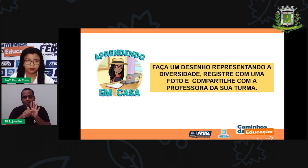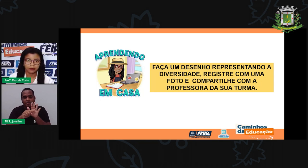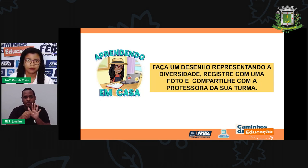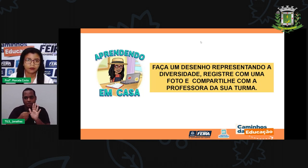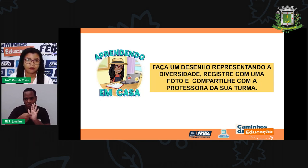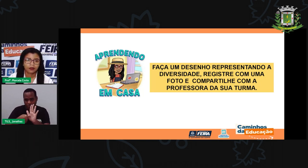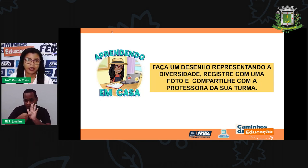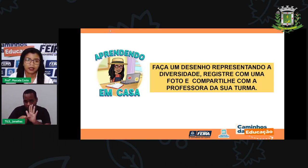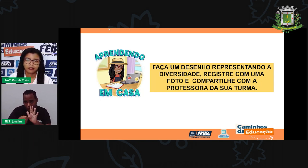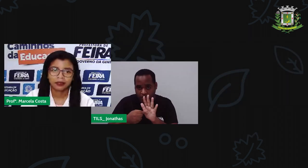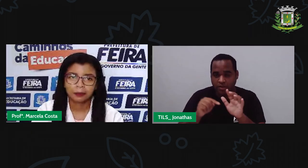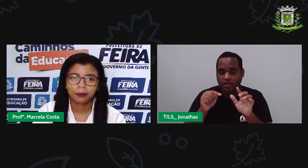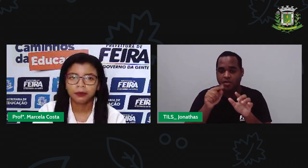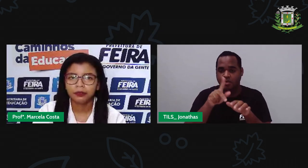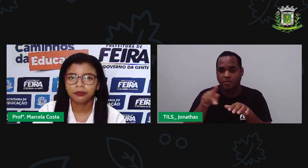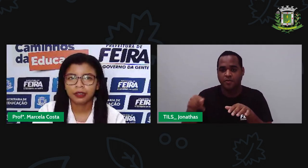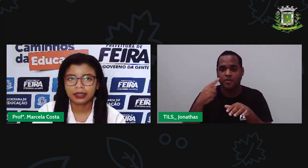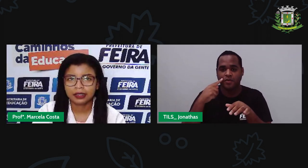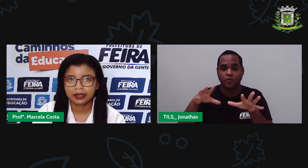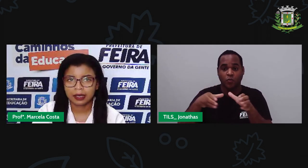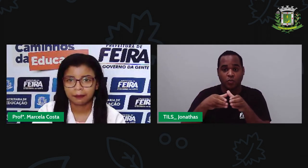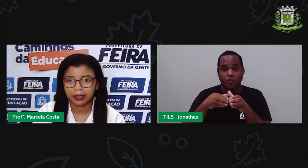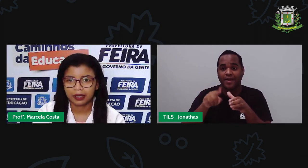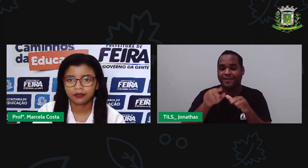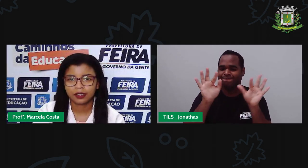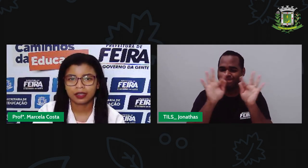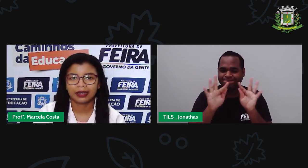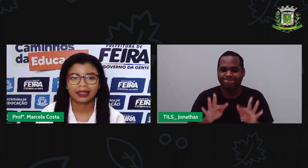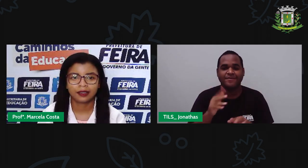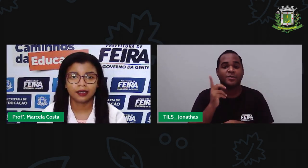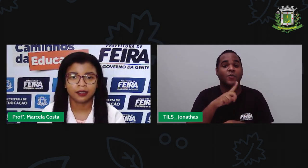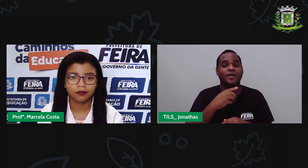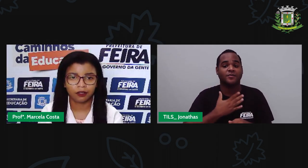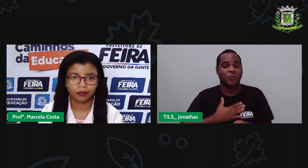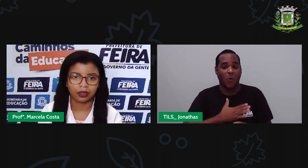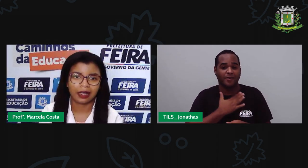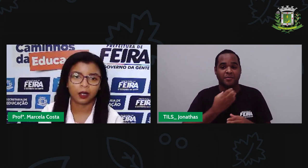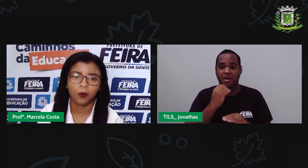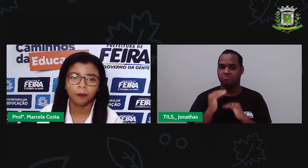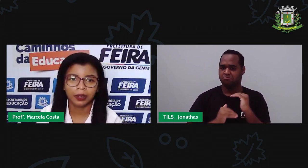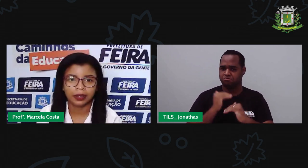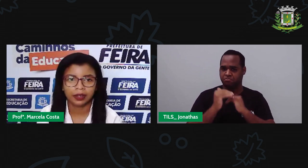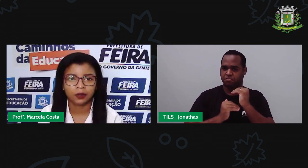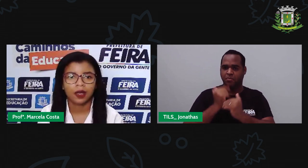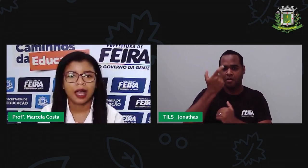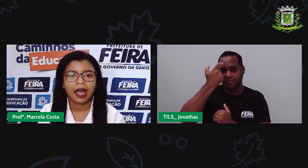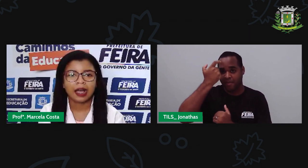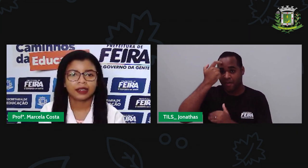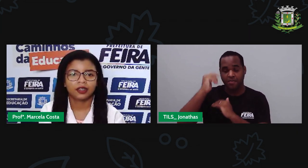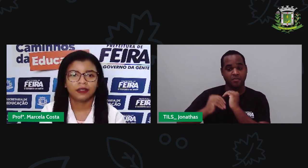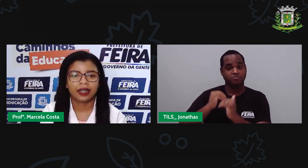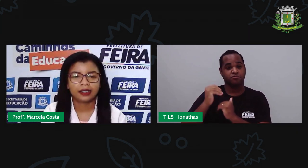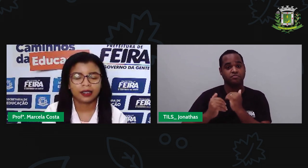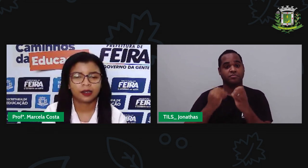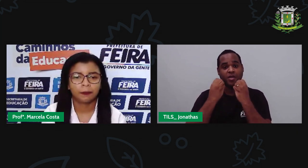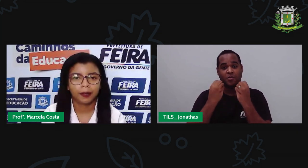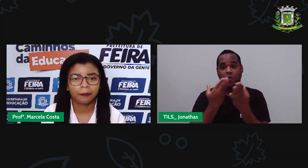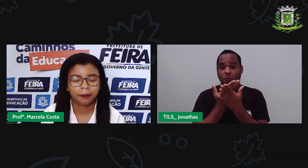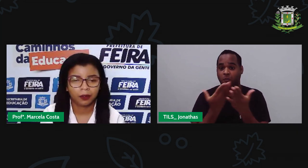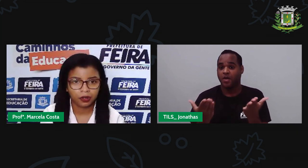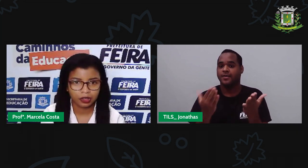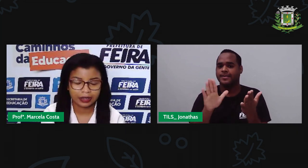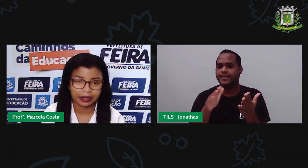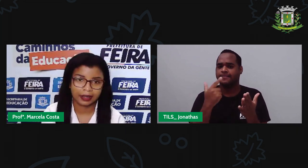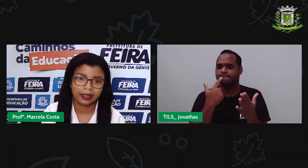Ela vai ficar Muito feliz Em saber Que você Está se desenvolvendo Está acompanhando As atividades Que são